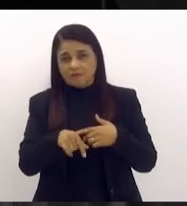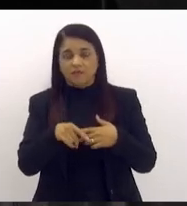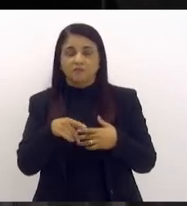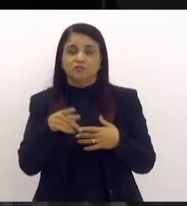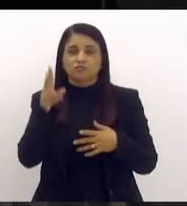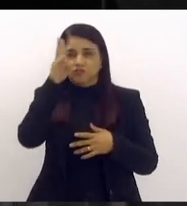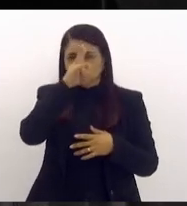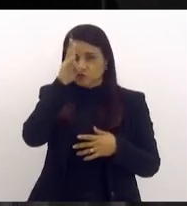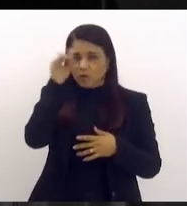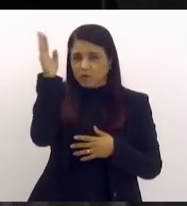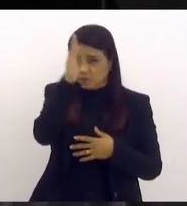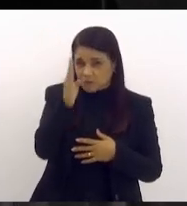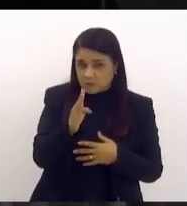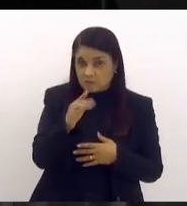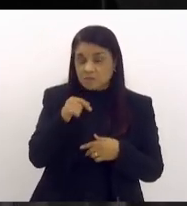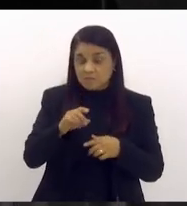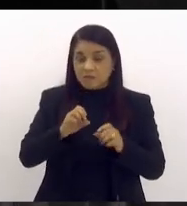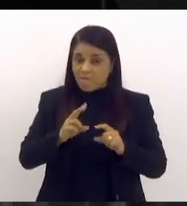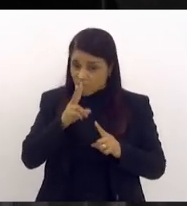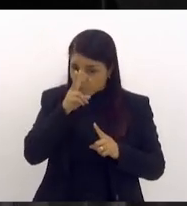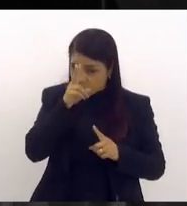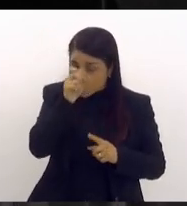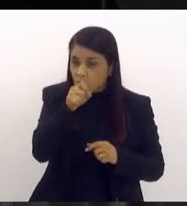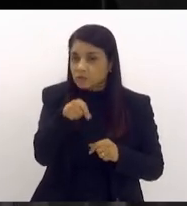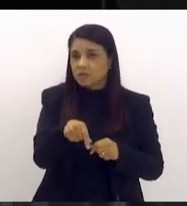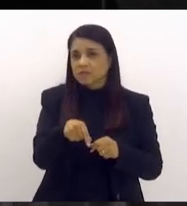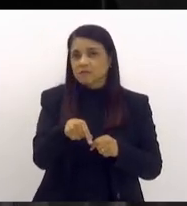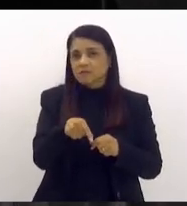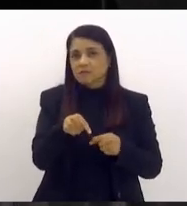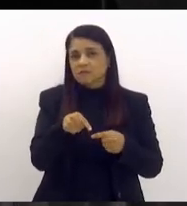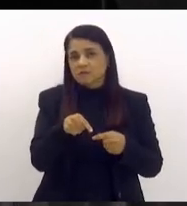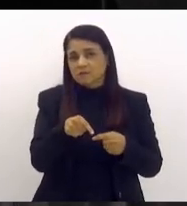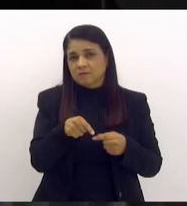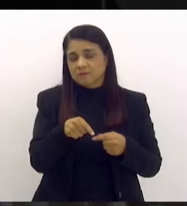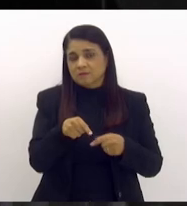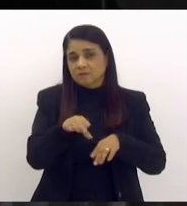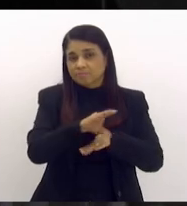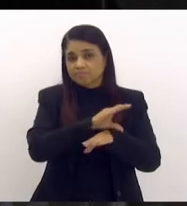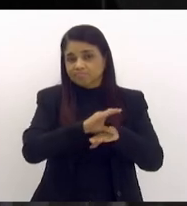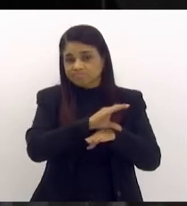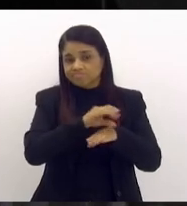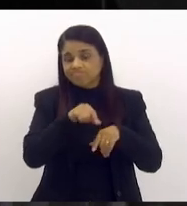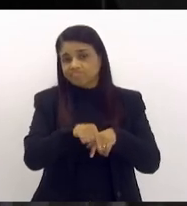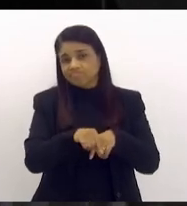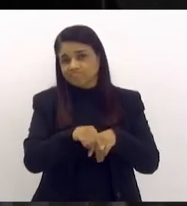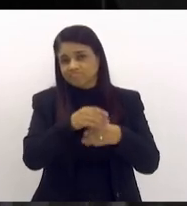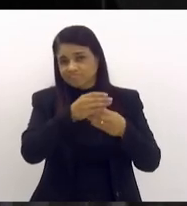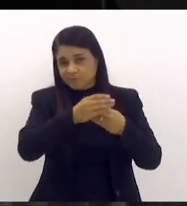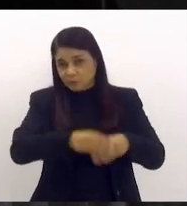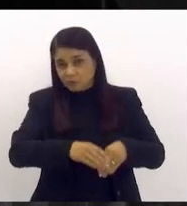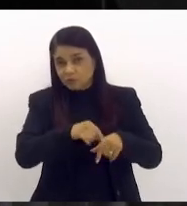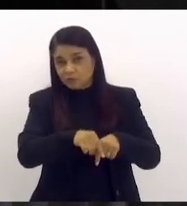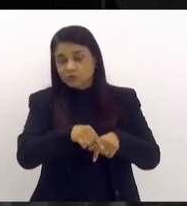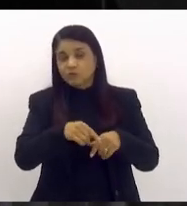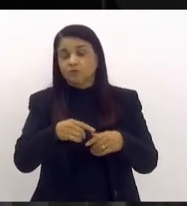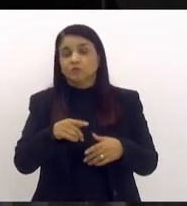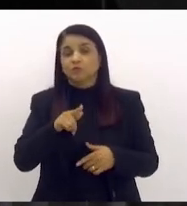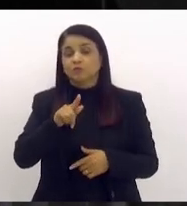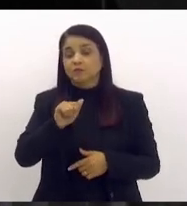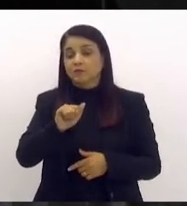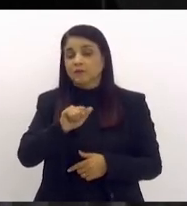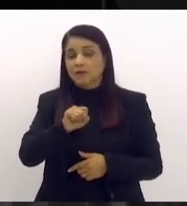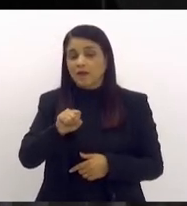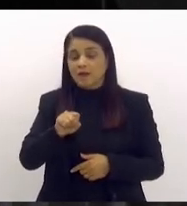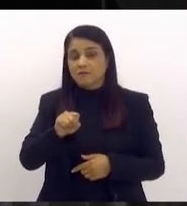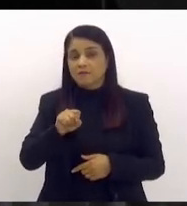Eh e a gente precisa fortalecer quando a gente fala de uma discussão de um espaço novo como o Polo gaslub que vai demandar de